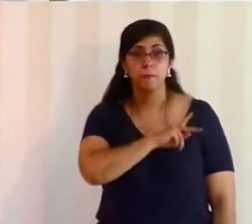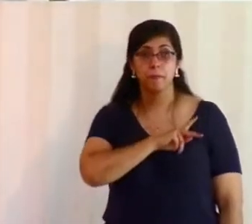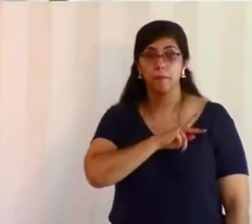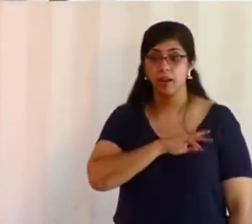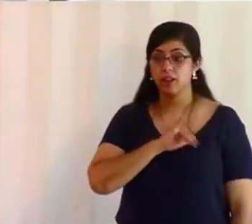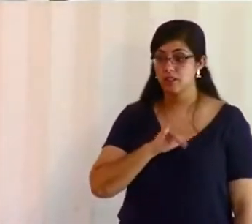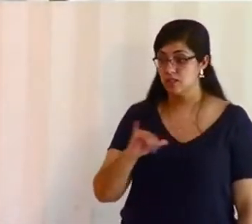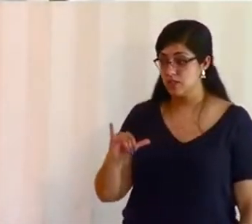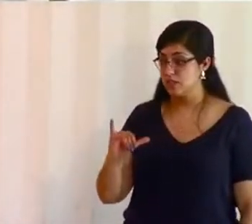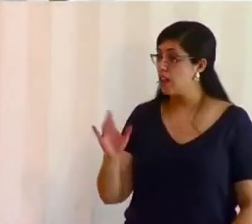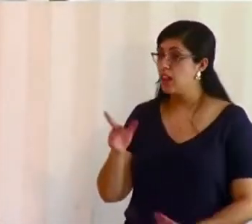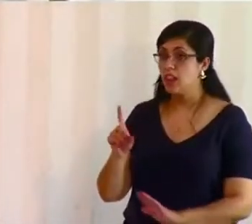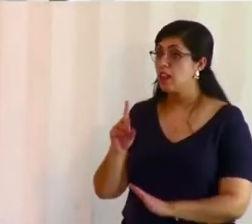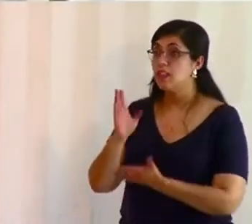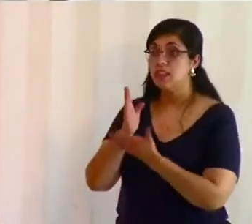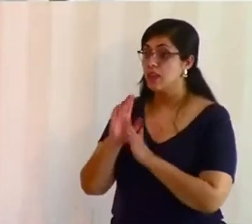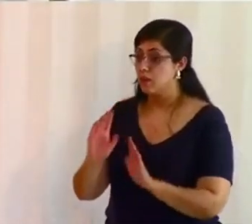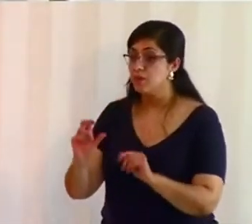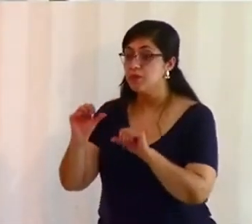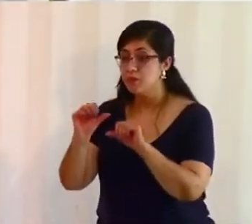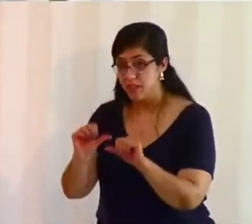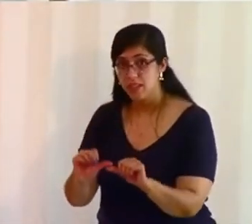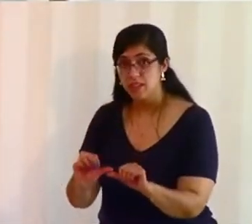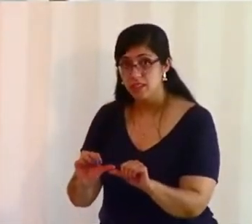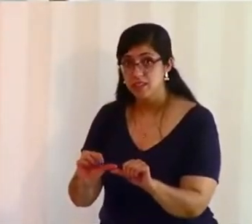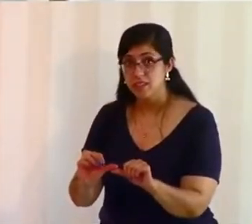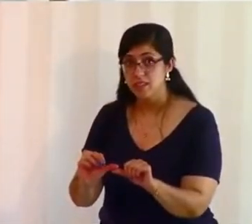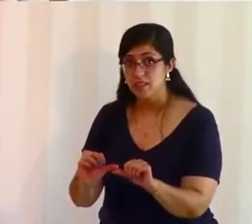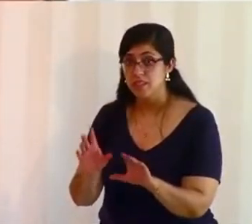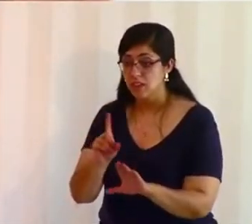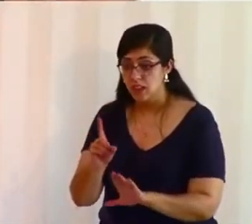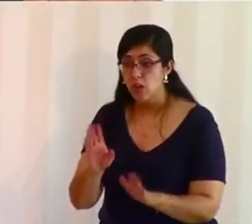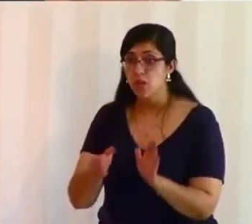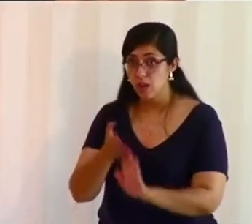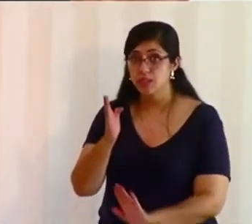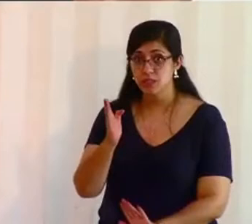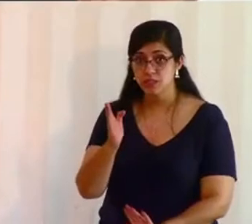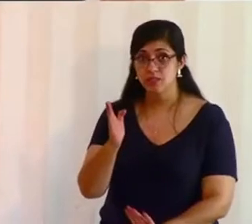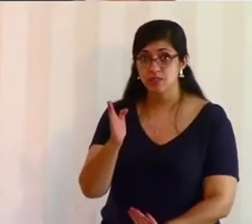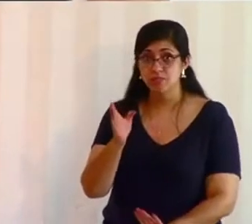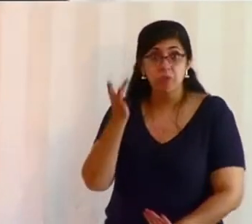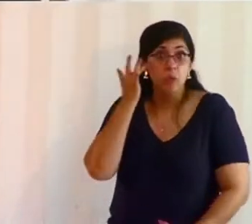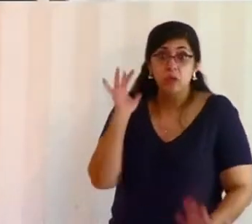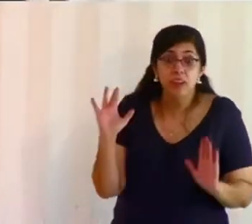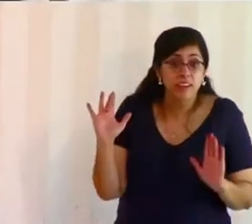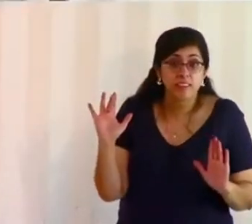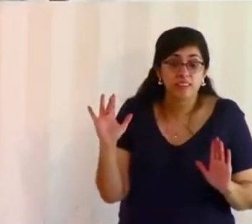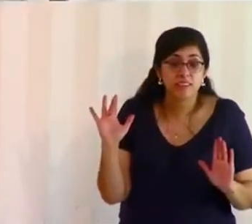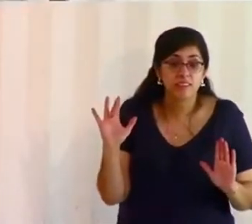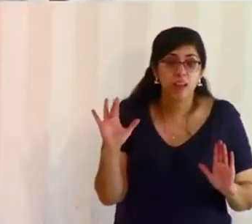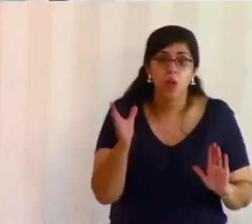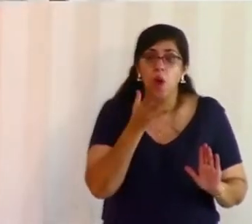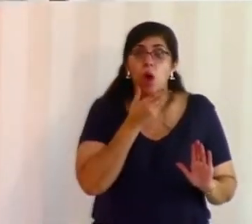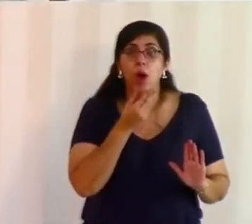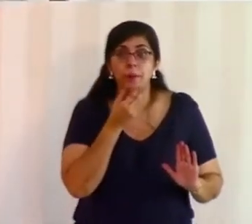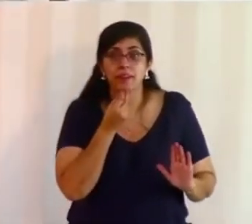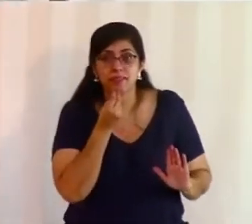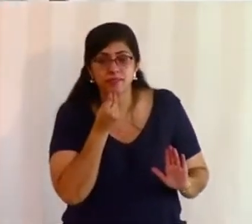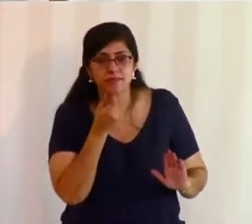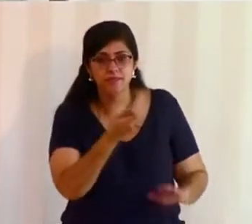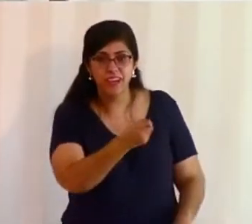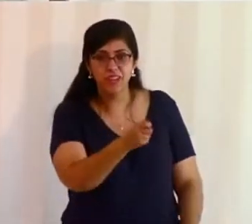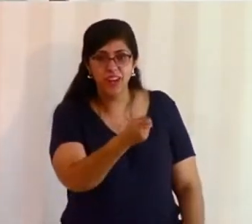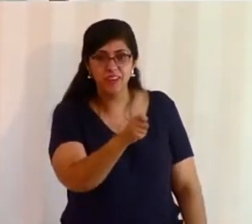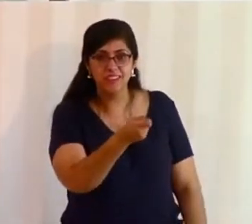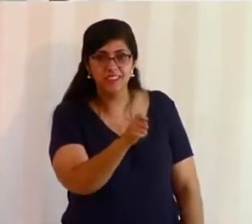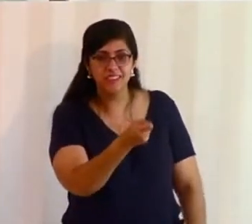gente, ninguém sai, isso aqui é de Deus, hein? Calma, ninguém foge. Mas o carcereiro deu uma cochilada, não foi? O